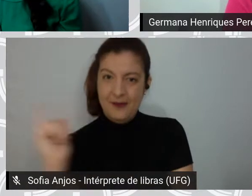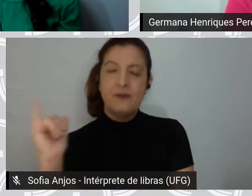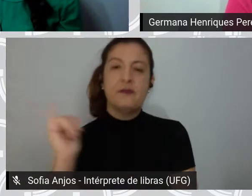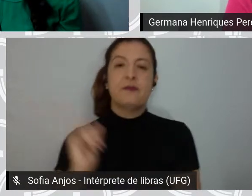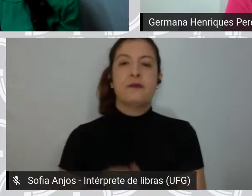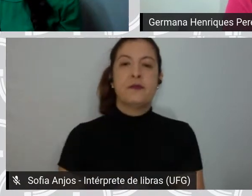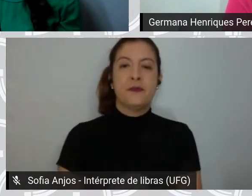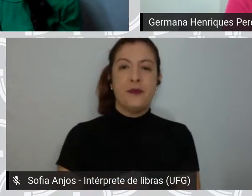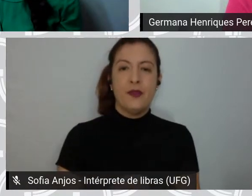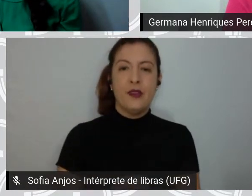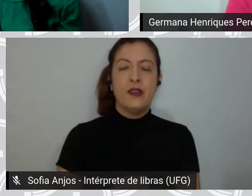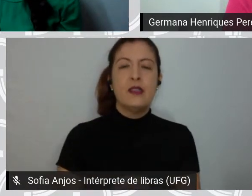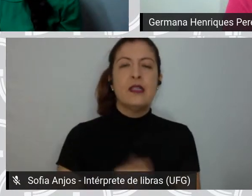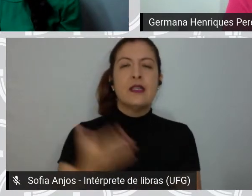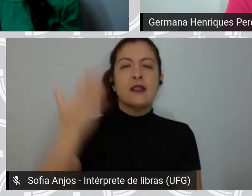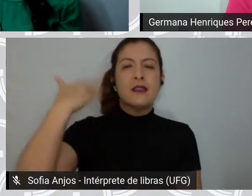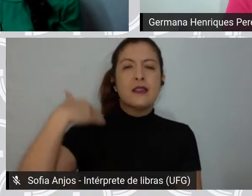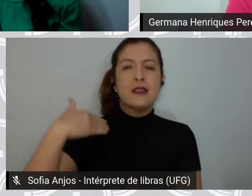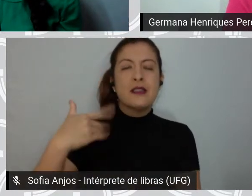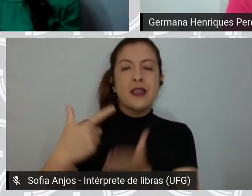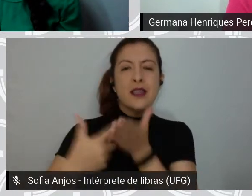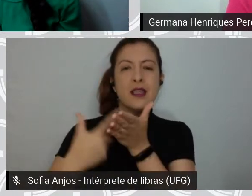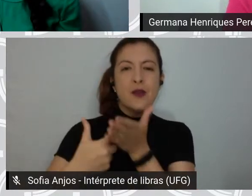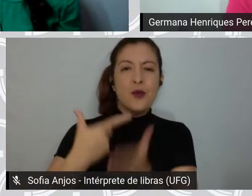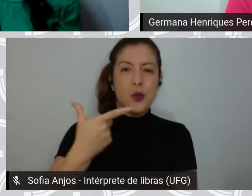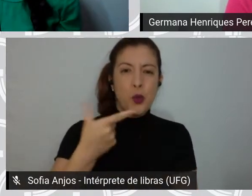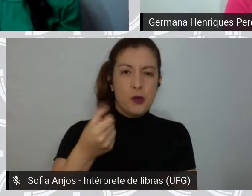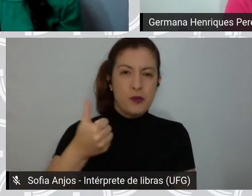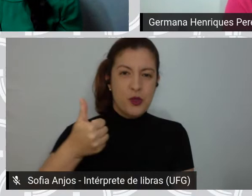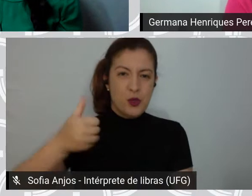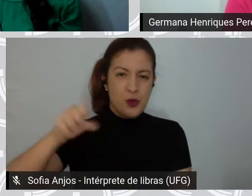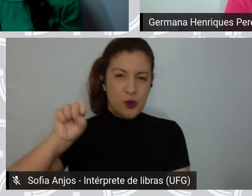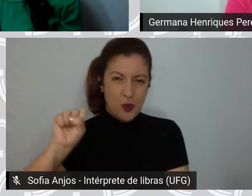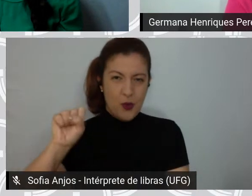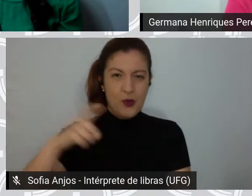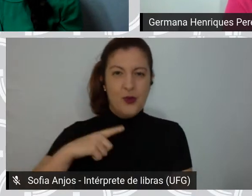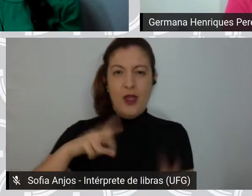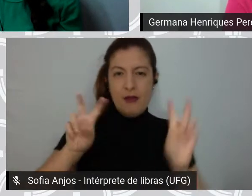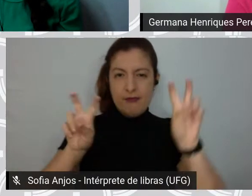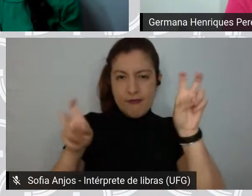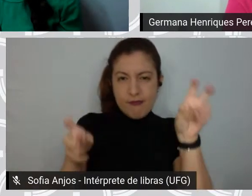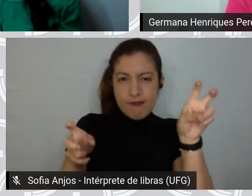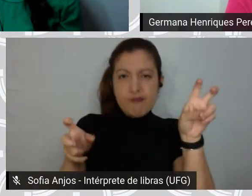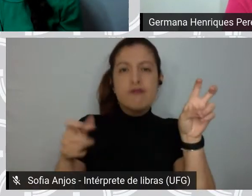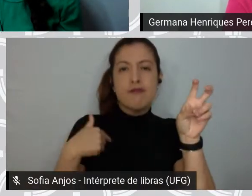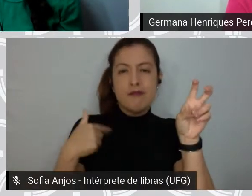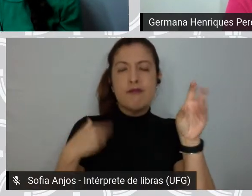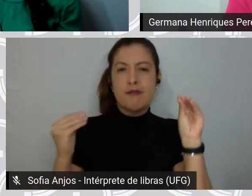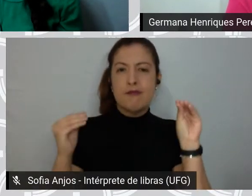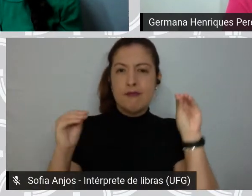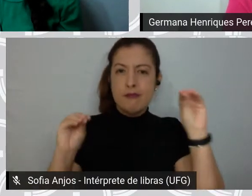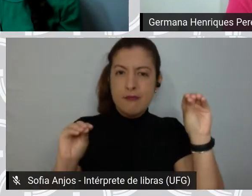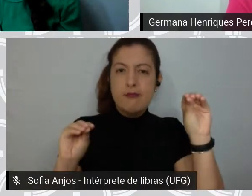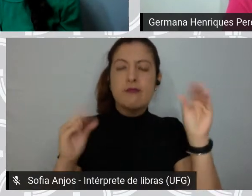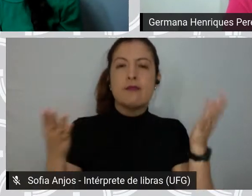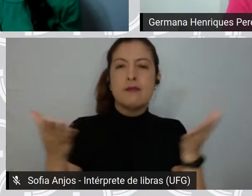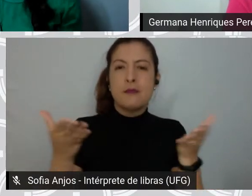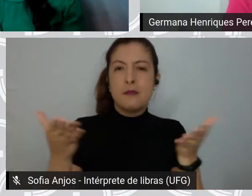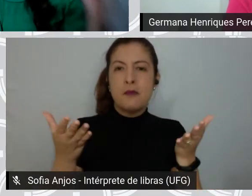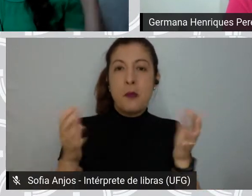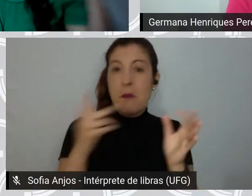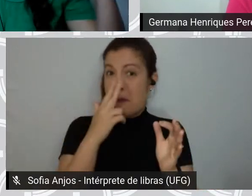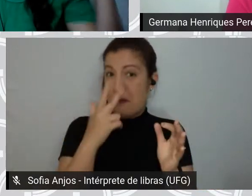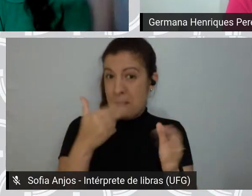de 2018, do Seminário de História da Tradução, que já está praticamente pronto,